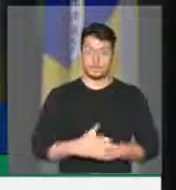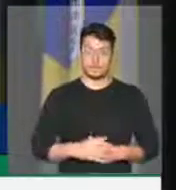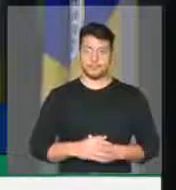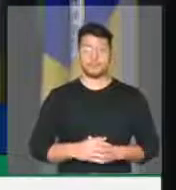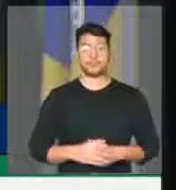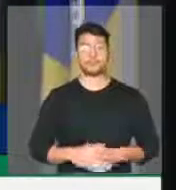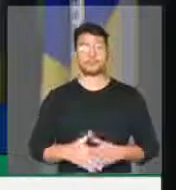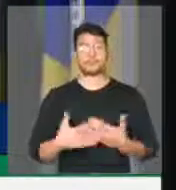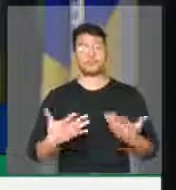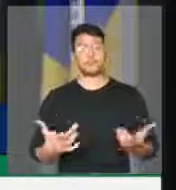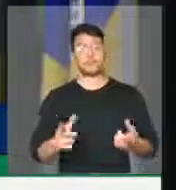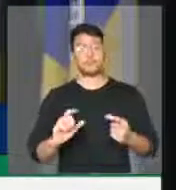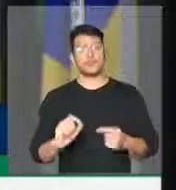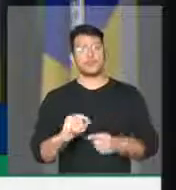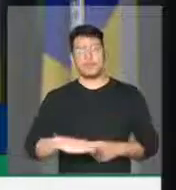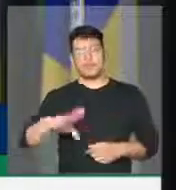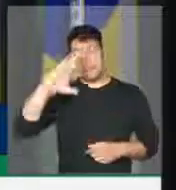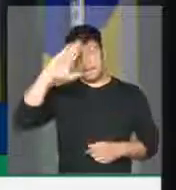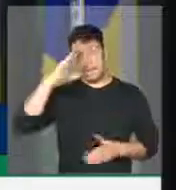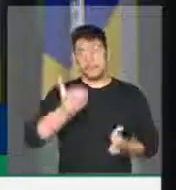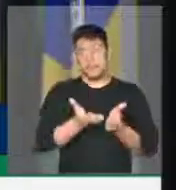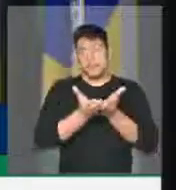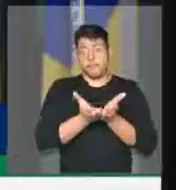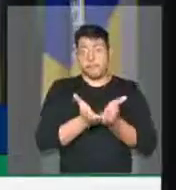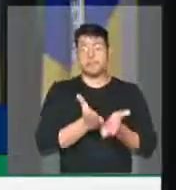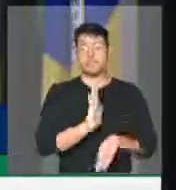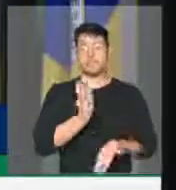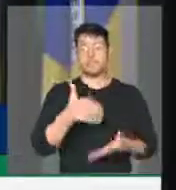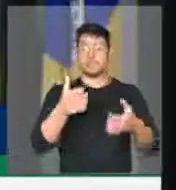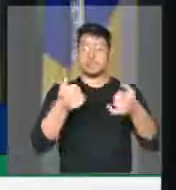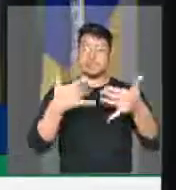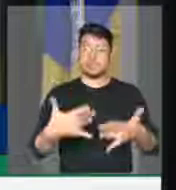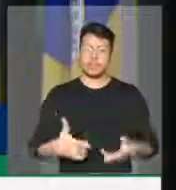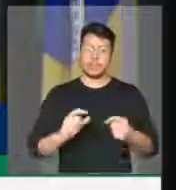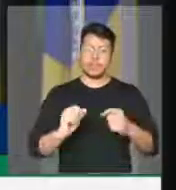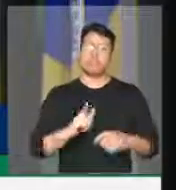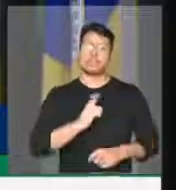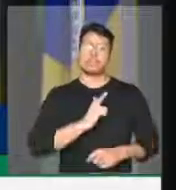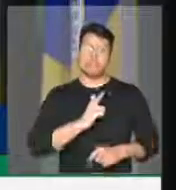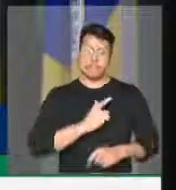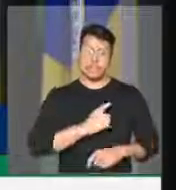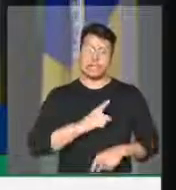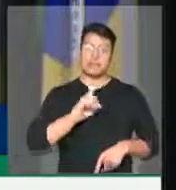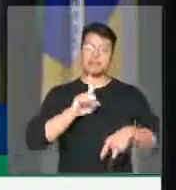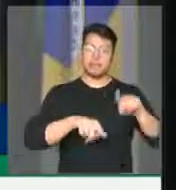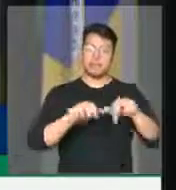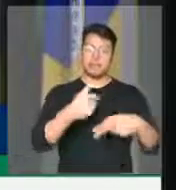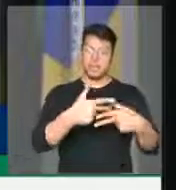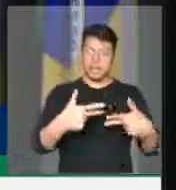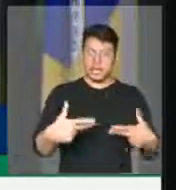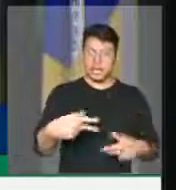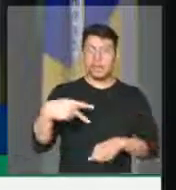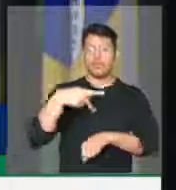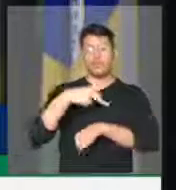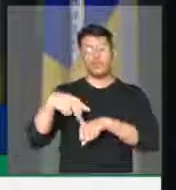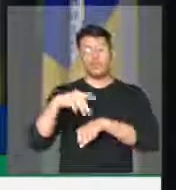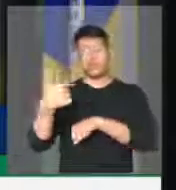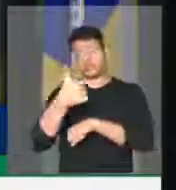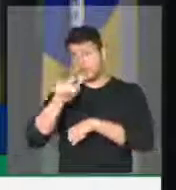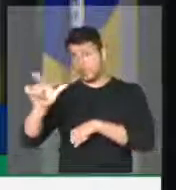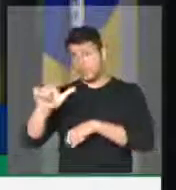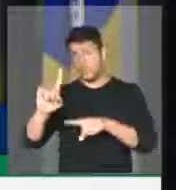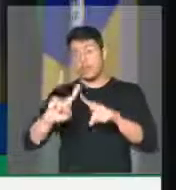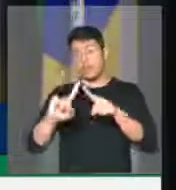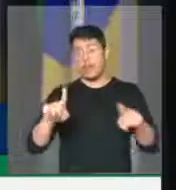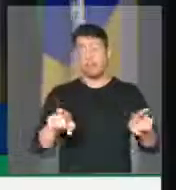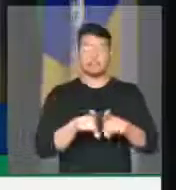claro que vai ter componente não nacional na produção dessas corvetas, mas